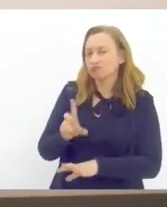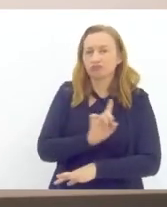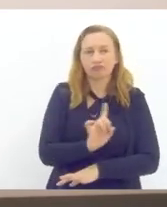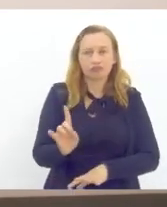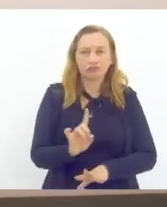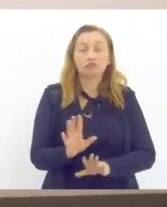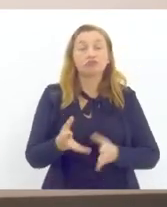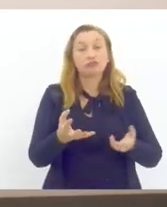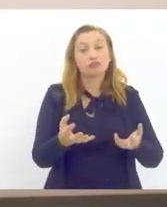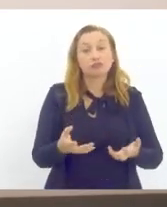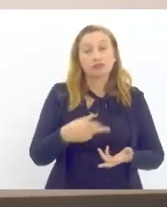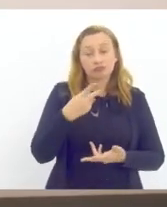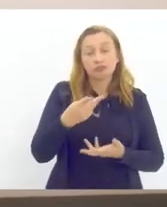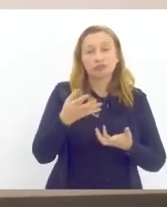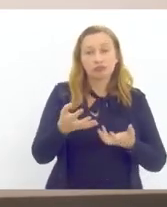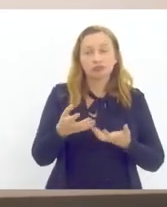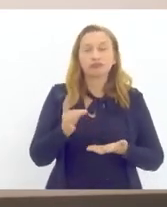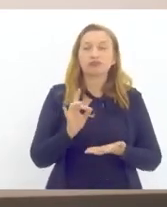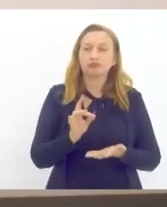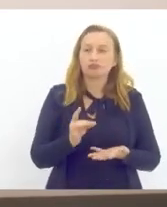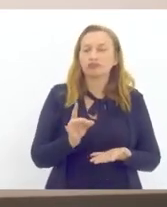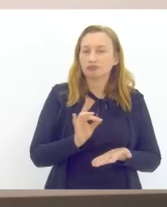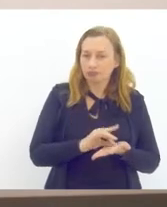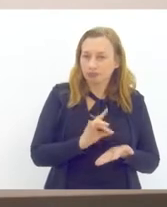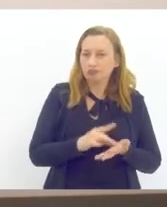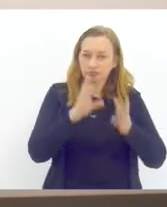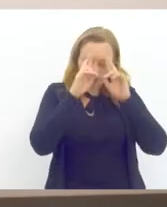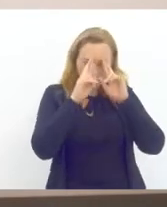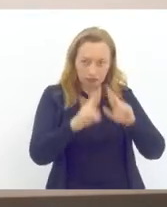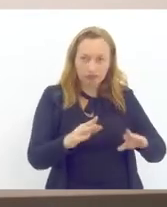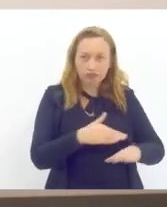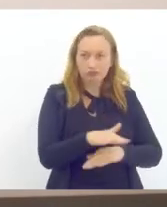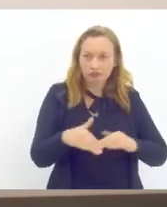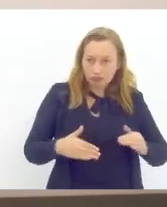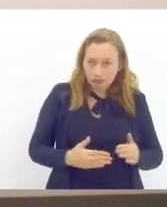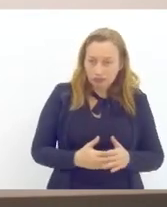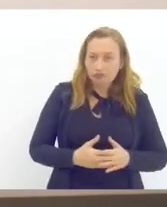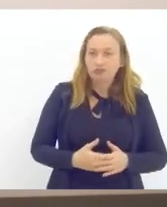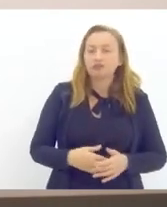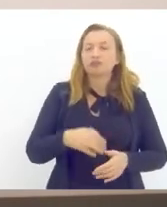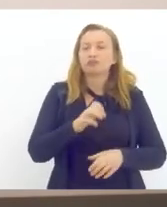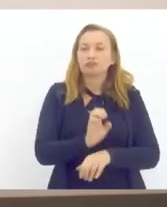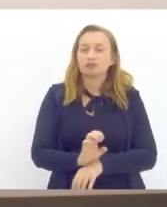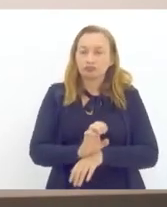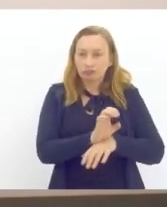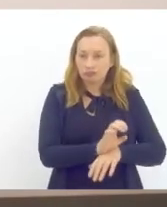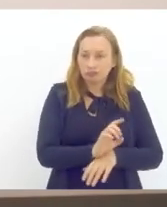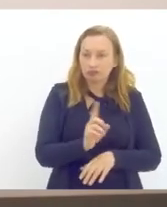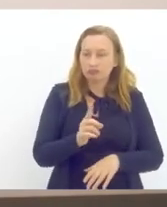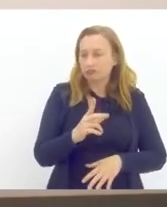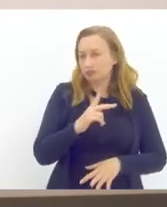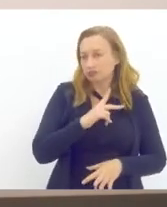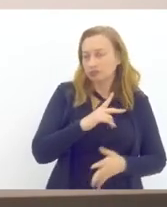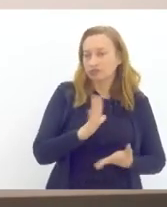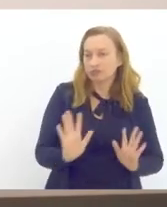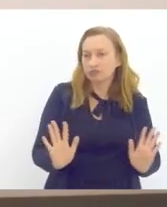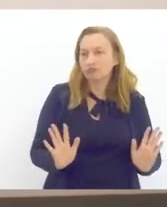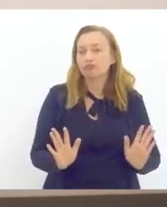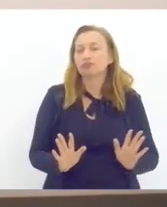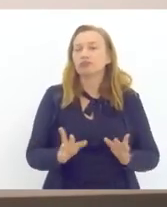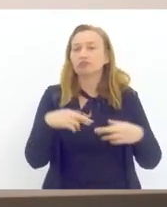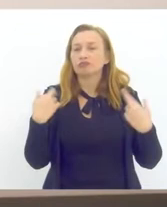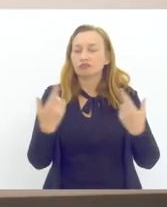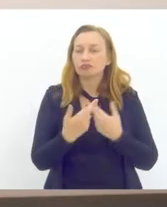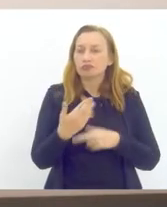quero aqui fazer, e é bem verdade, aí, com todo o respeito às autoridades estaduais, não é nada pessoal, assim como na segunda-feira passada na audiência,